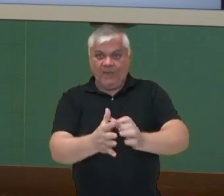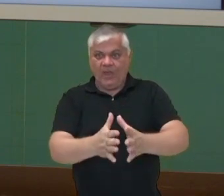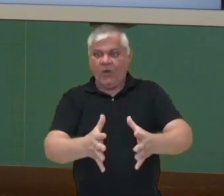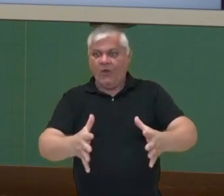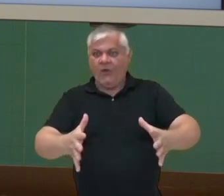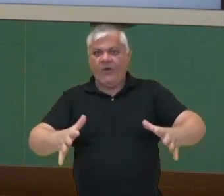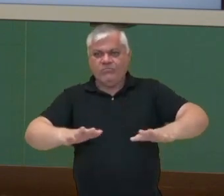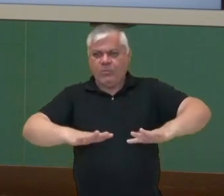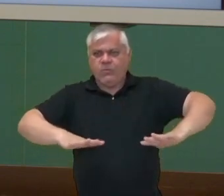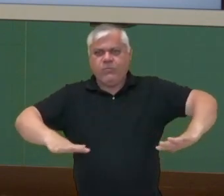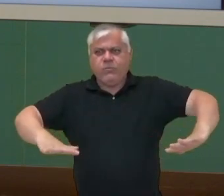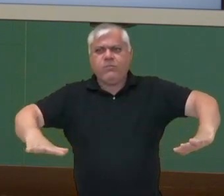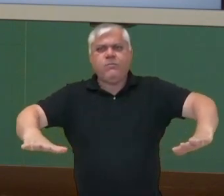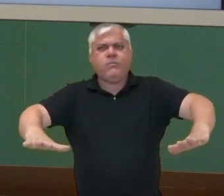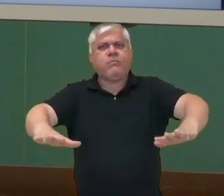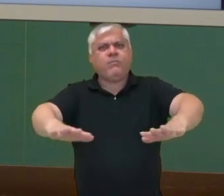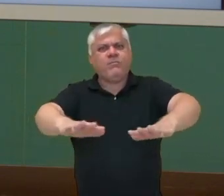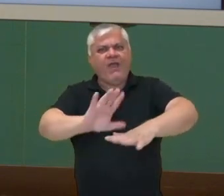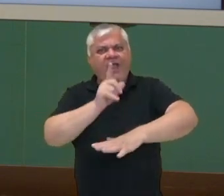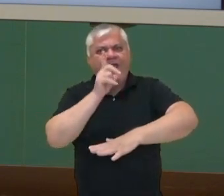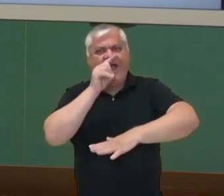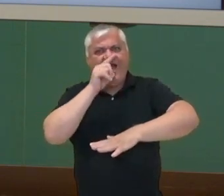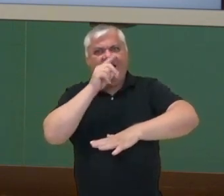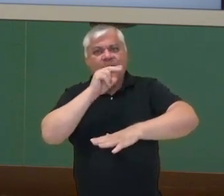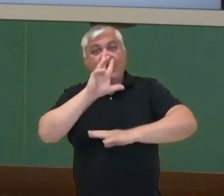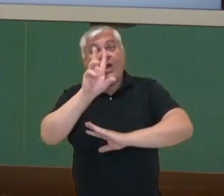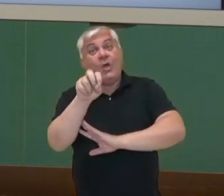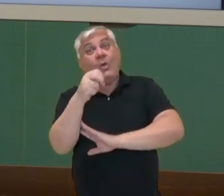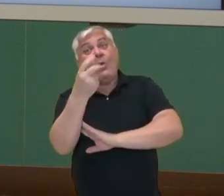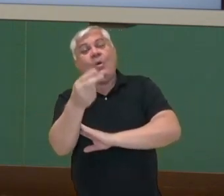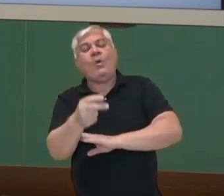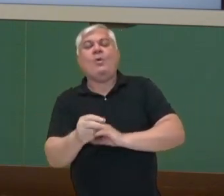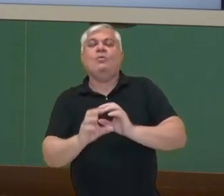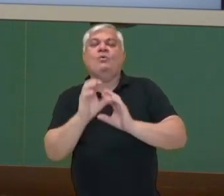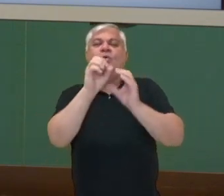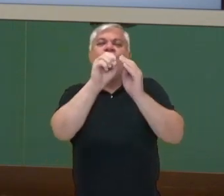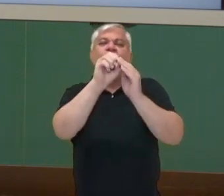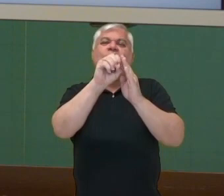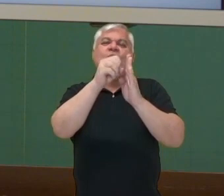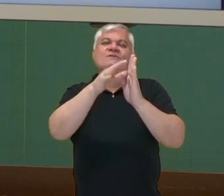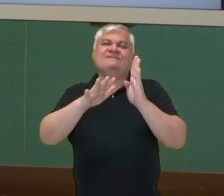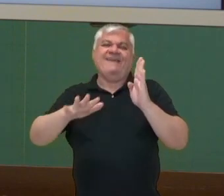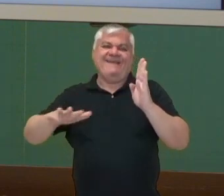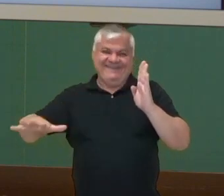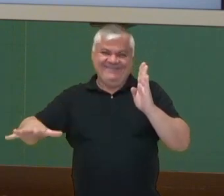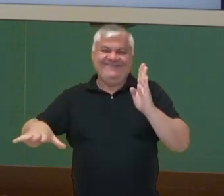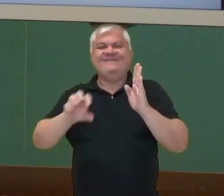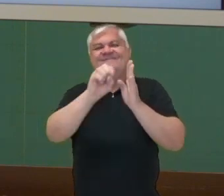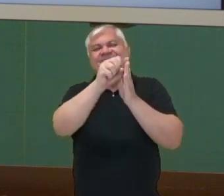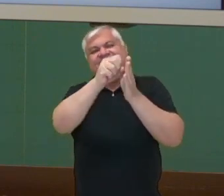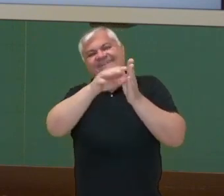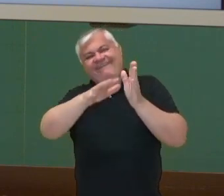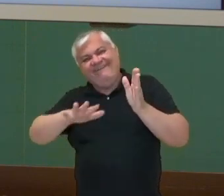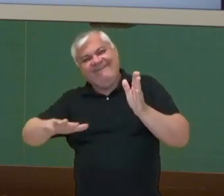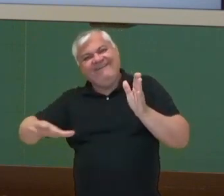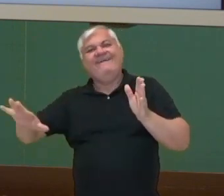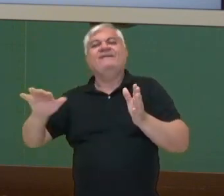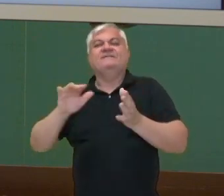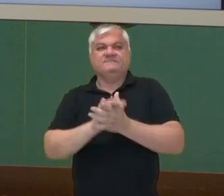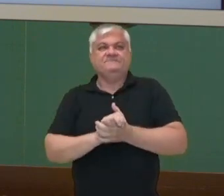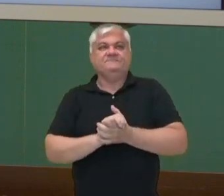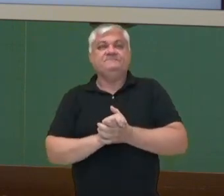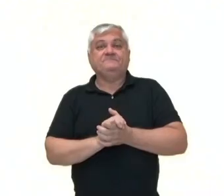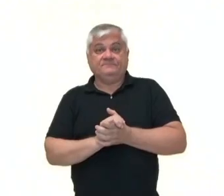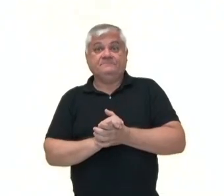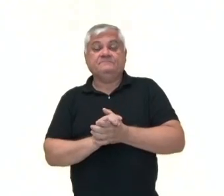uma outra bacia hidrográfica ou no oceano, né? No mar ou oceano. Esse final do rio aqui,